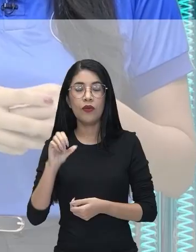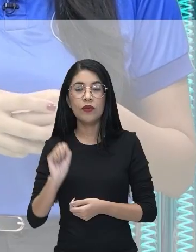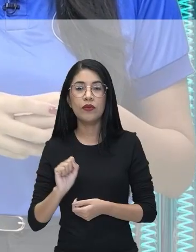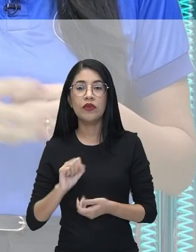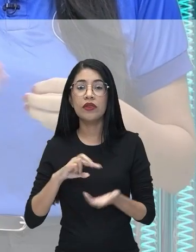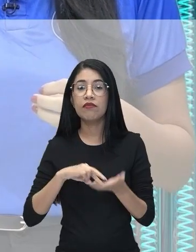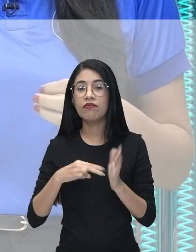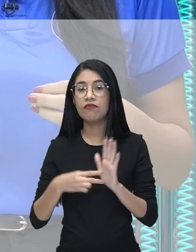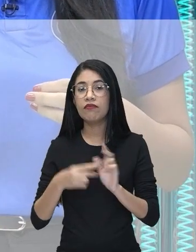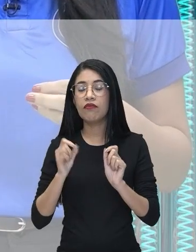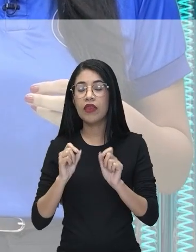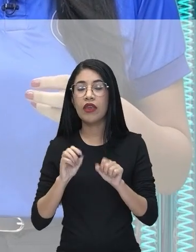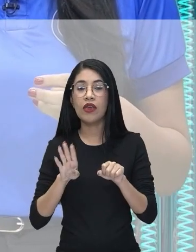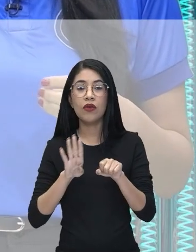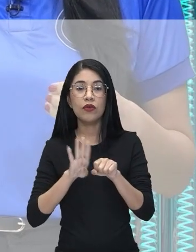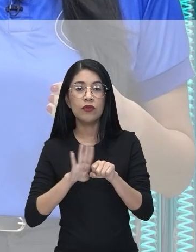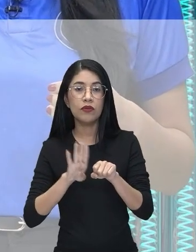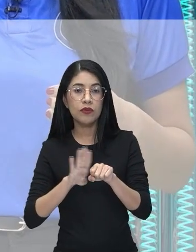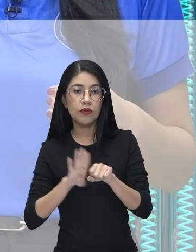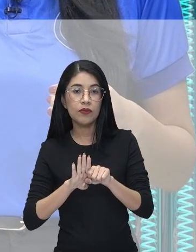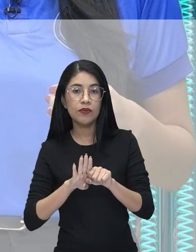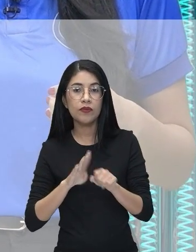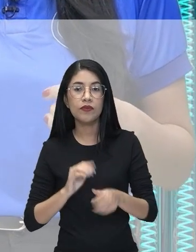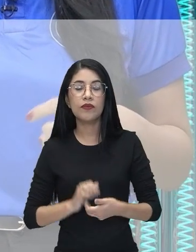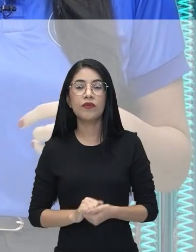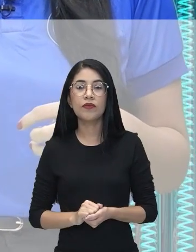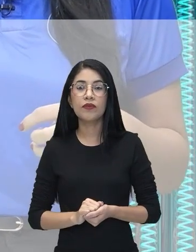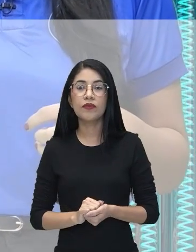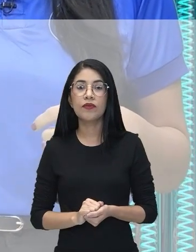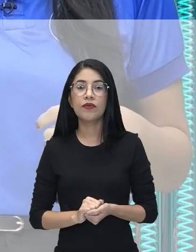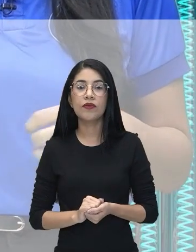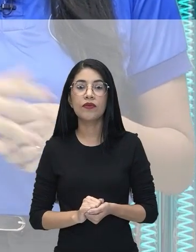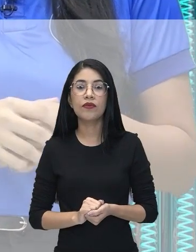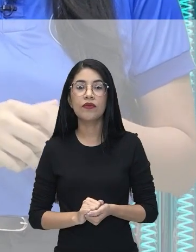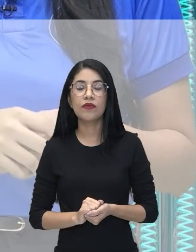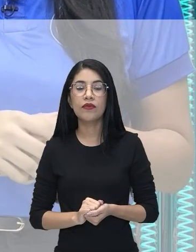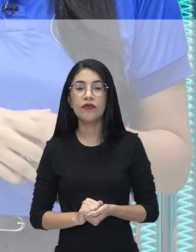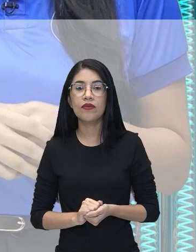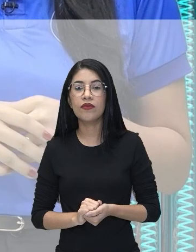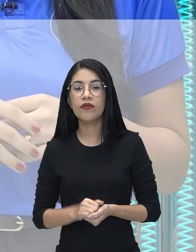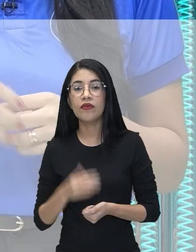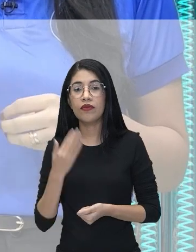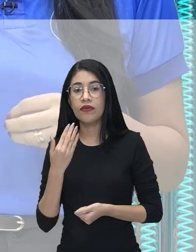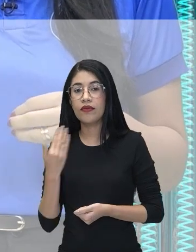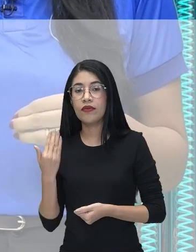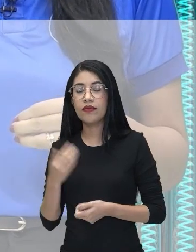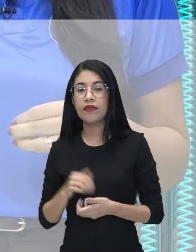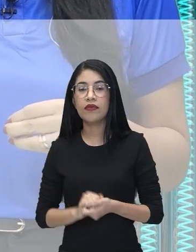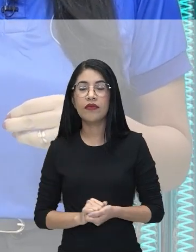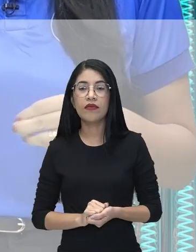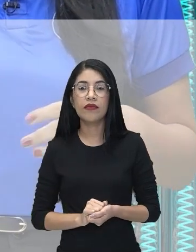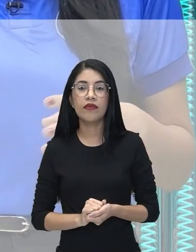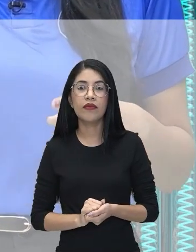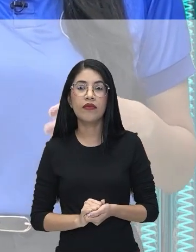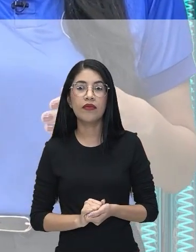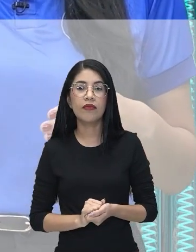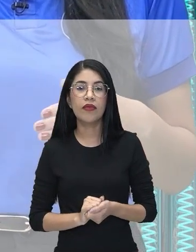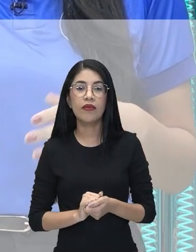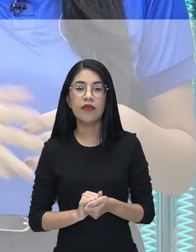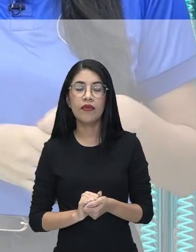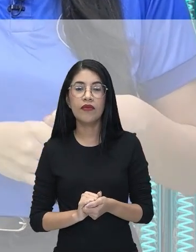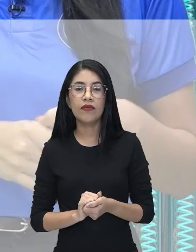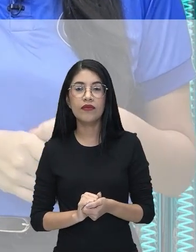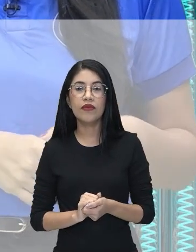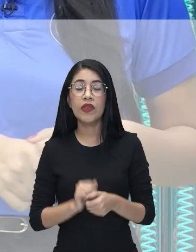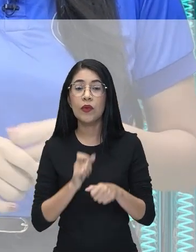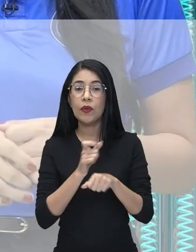nouns, que são os substantivos. Temos mais exemplos aqui, adjectives,